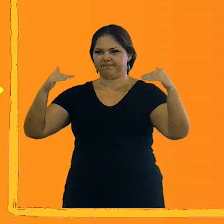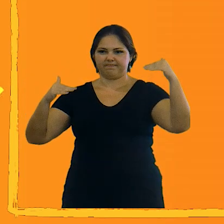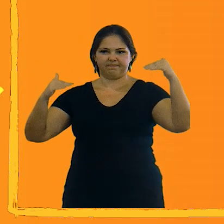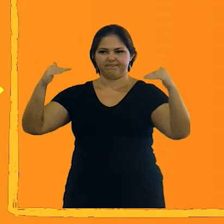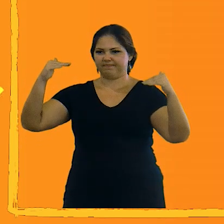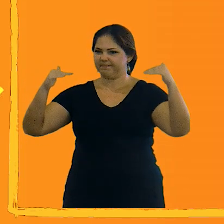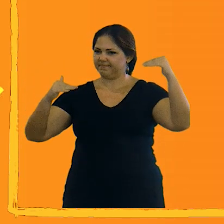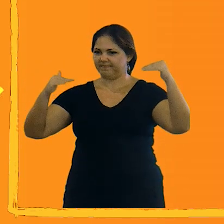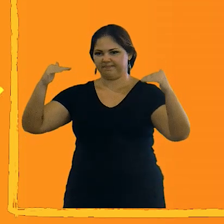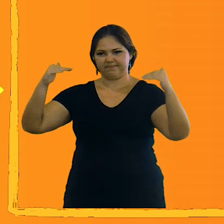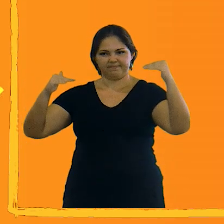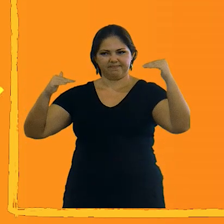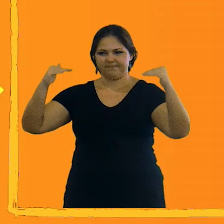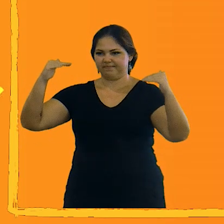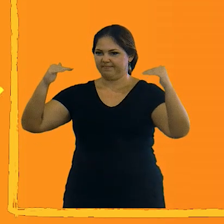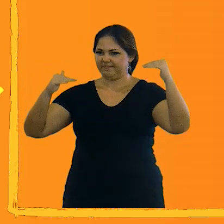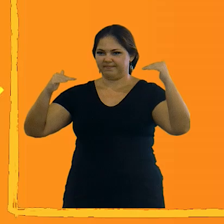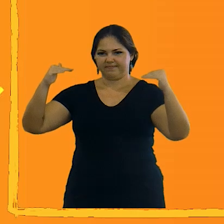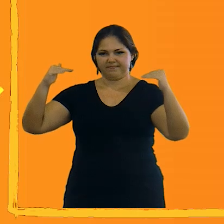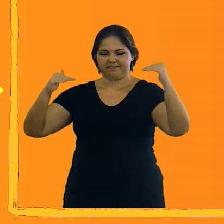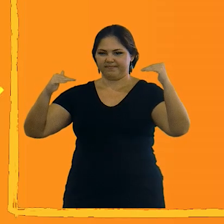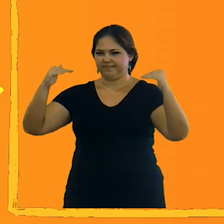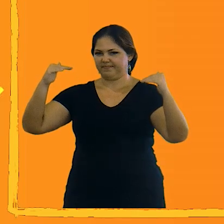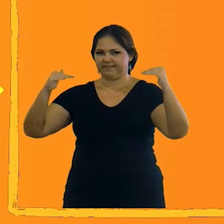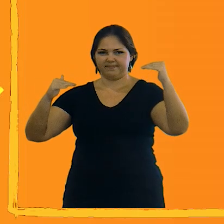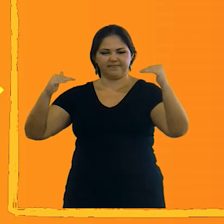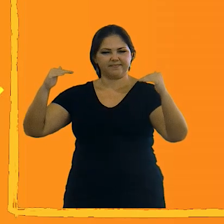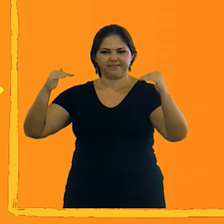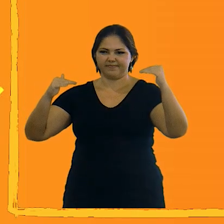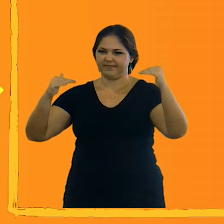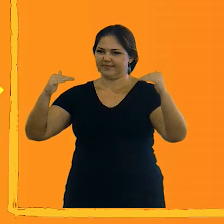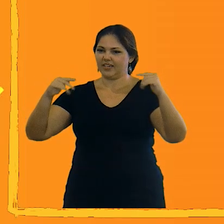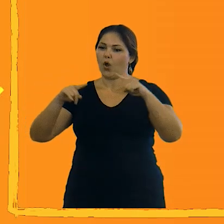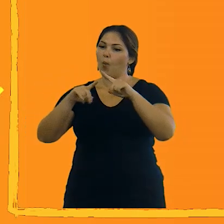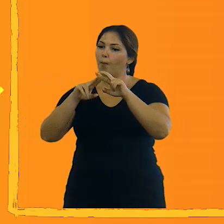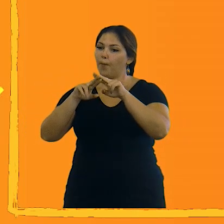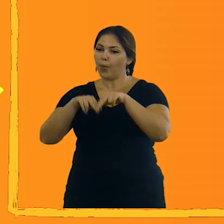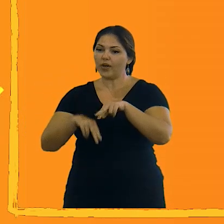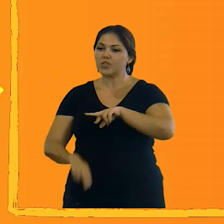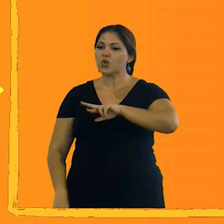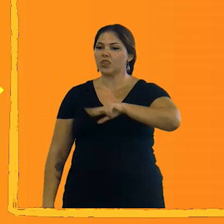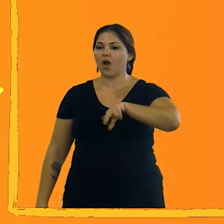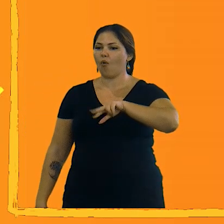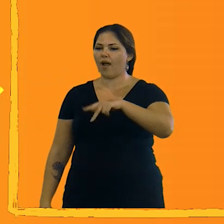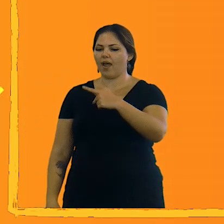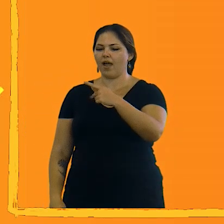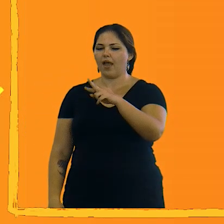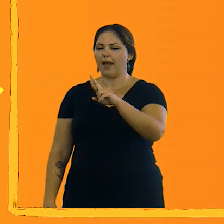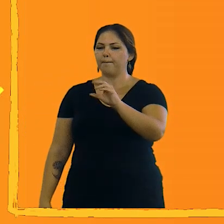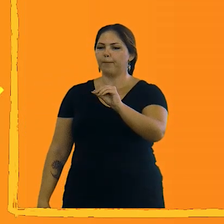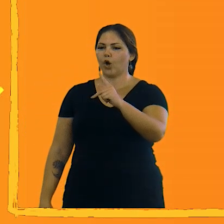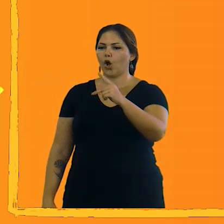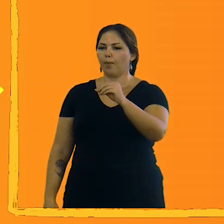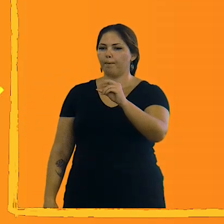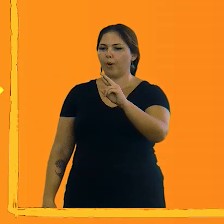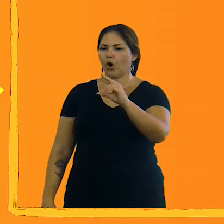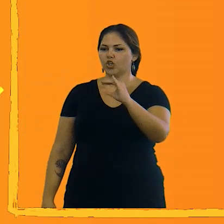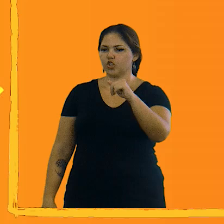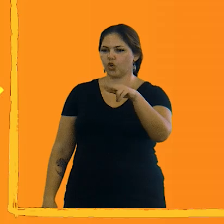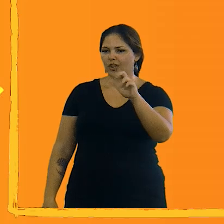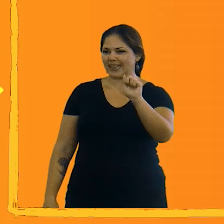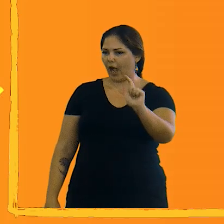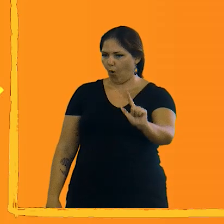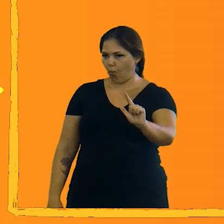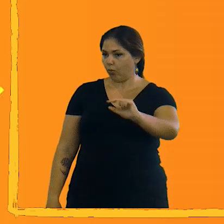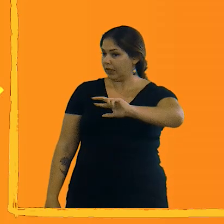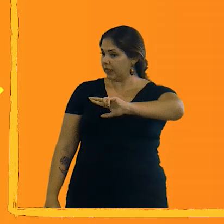mesma se a constante não é a mesma então não são grandezas diretamente proporcionais tá quando